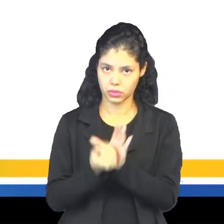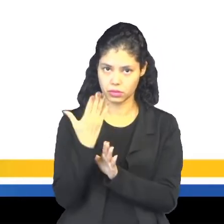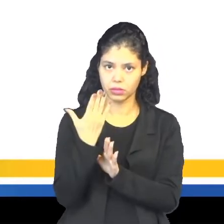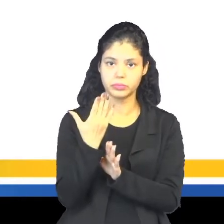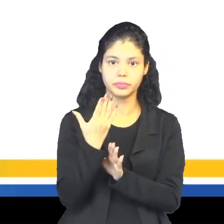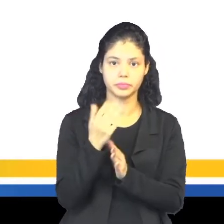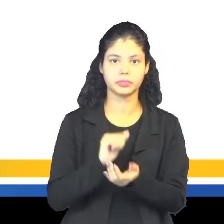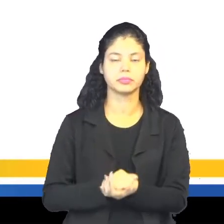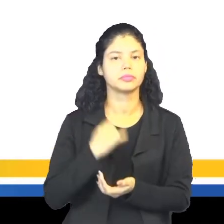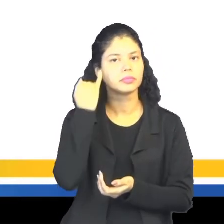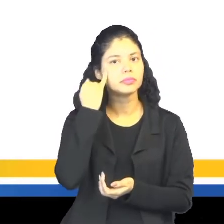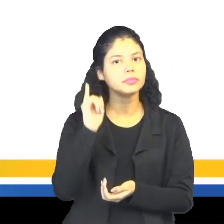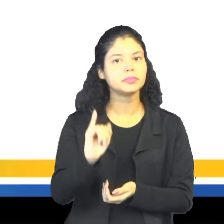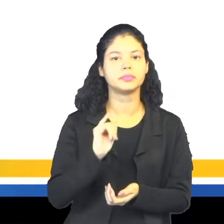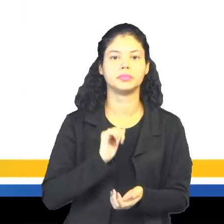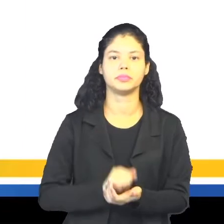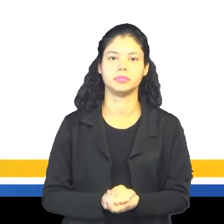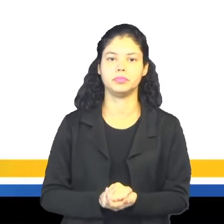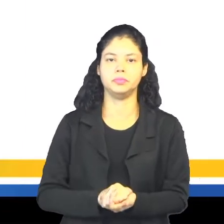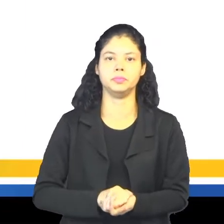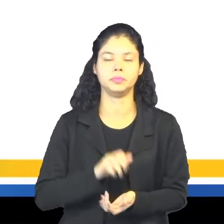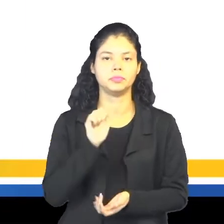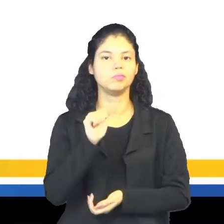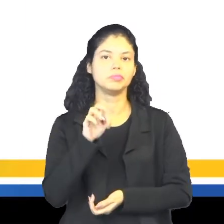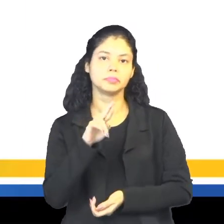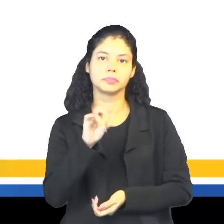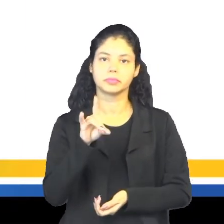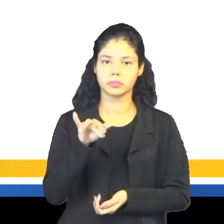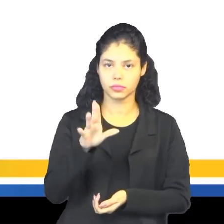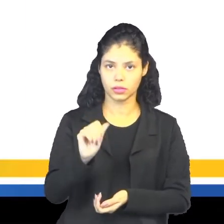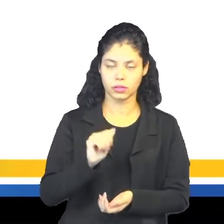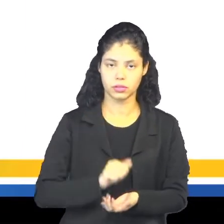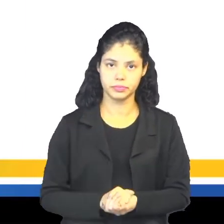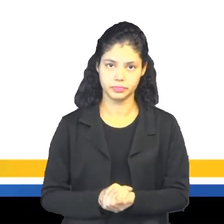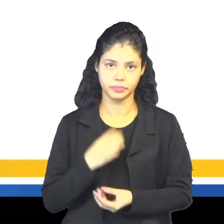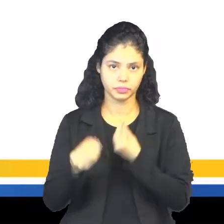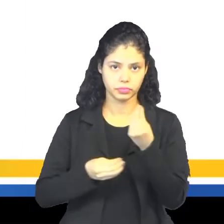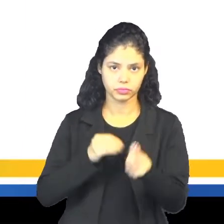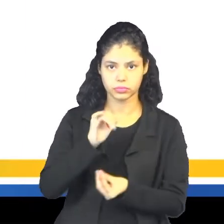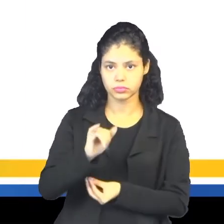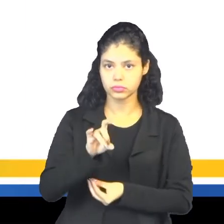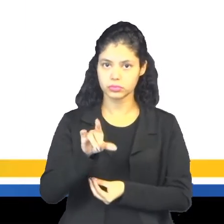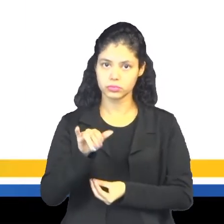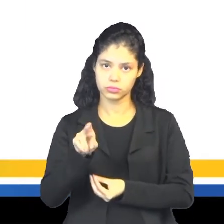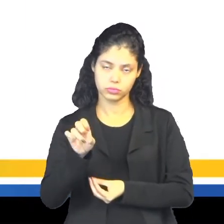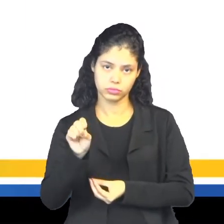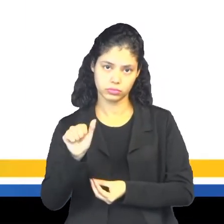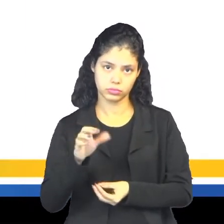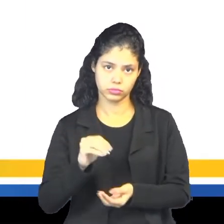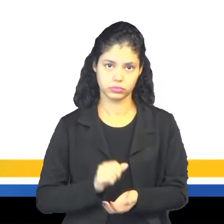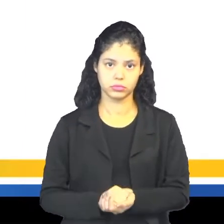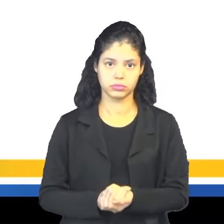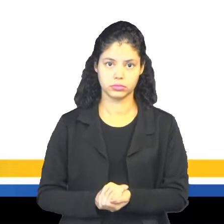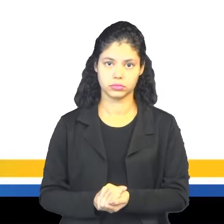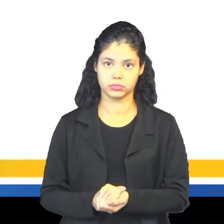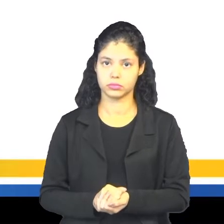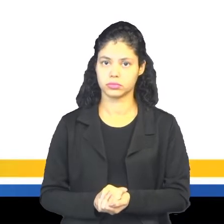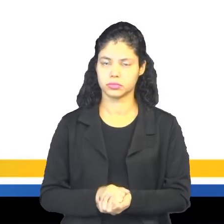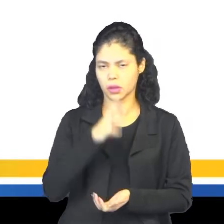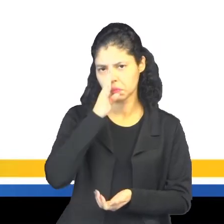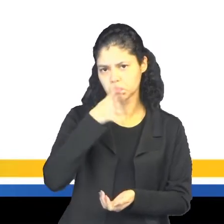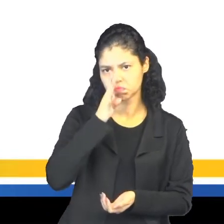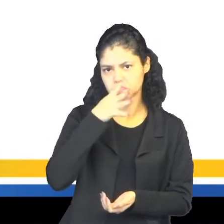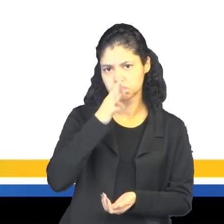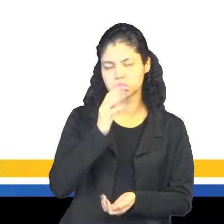surgimento de ideias antagonistas a esse período, né, como o iluminismo ali que vai surgindo no século XVIII, né, que critica